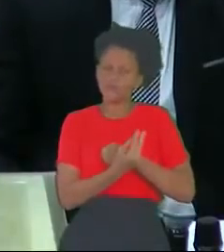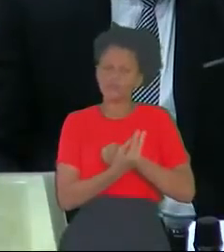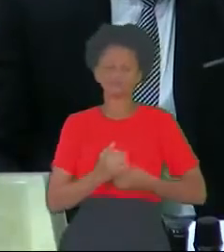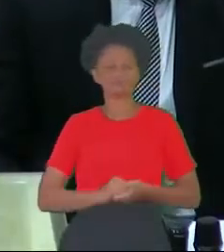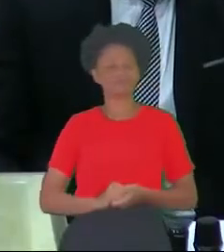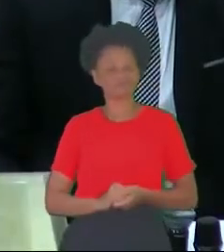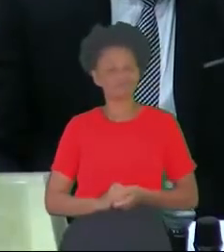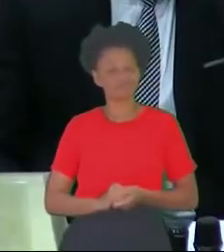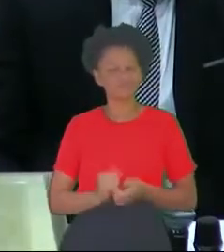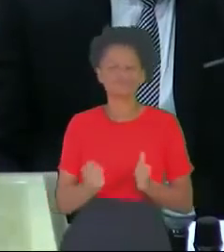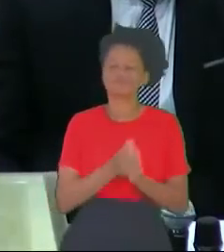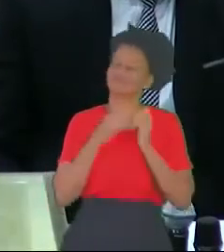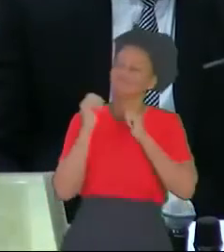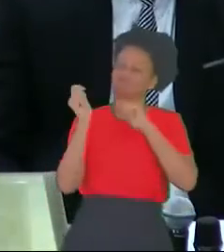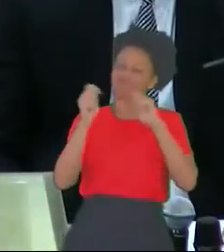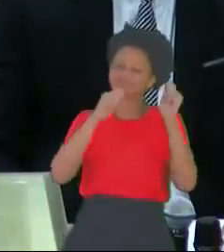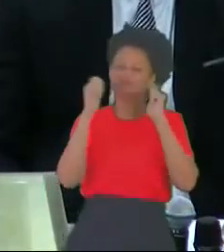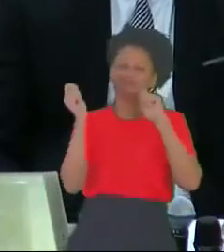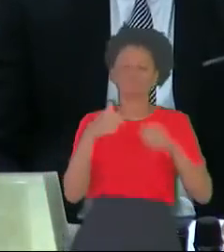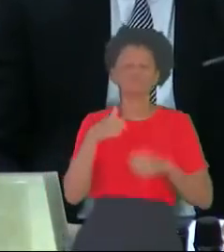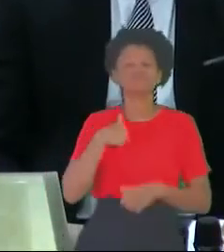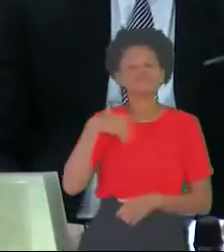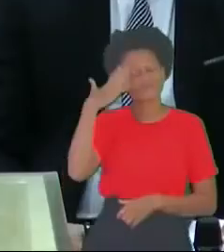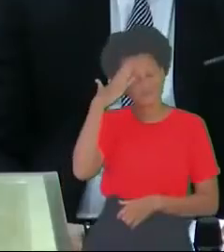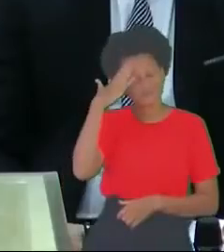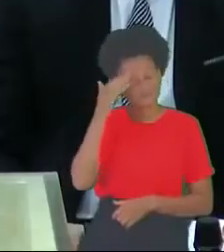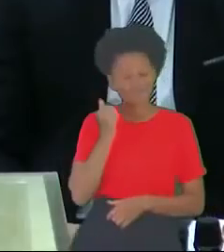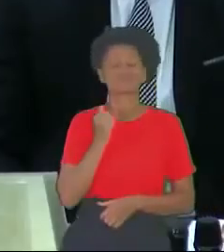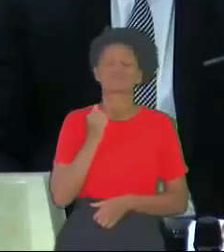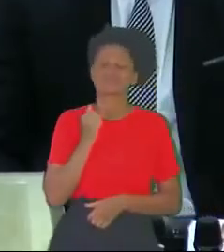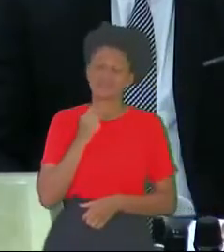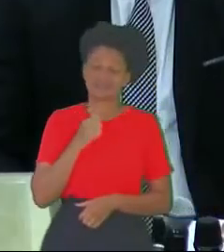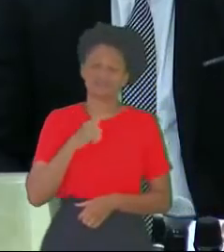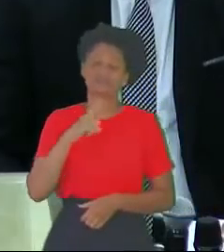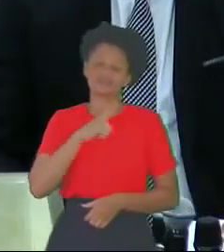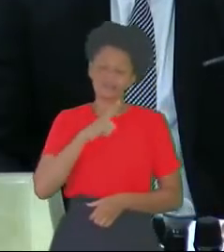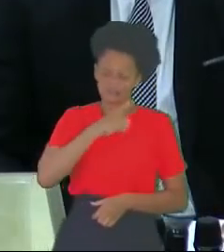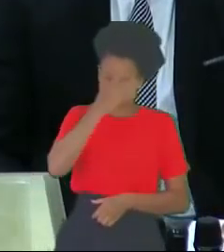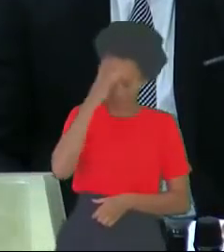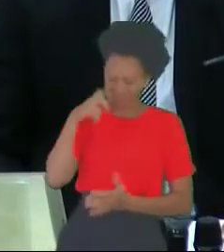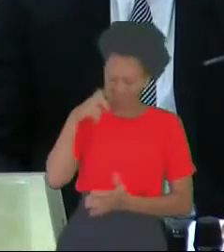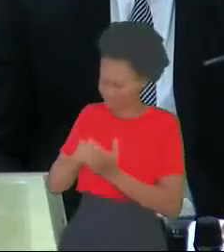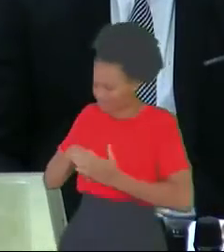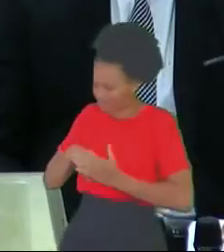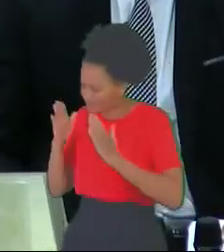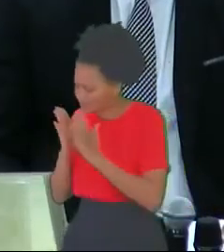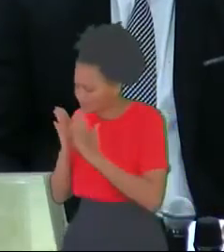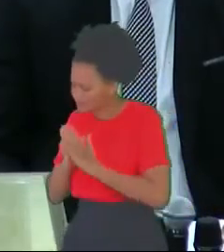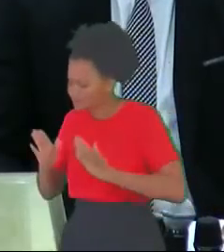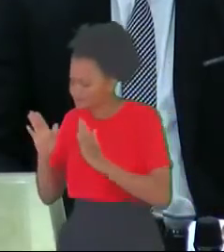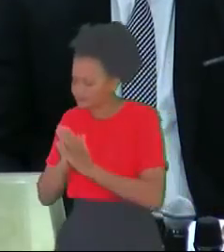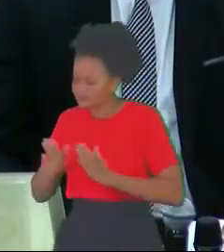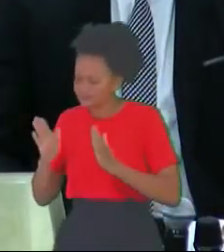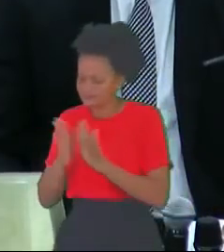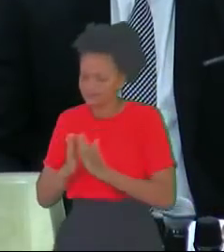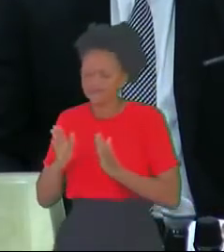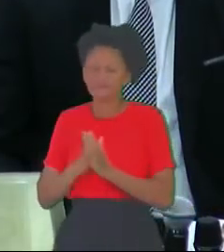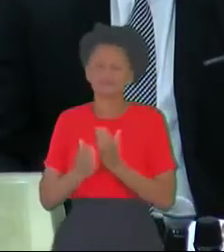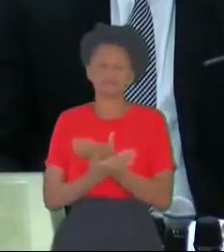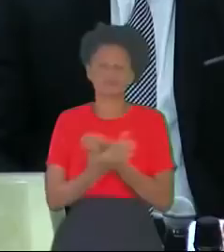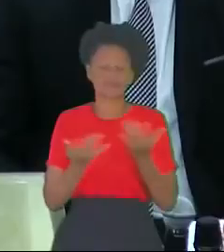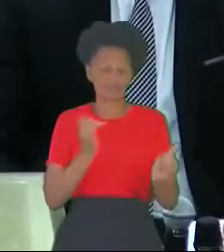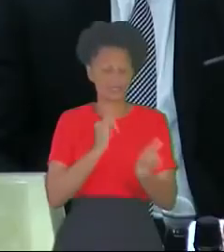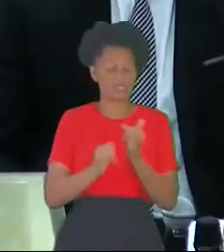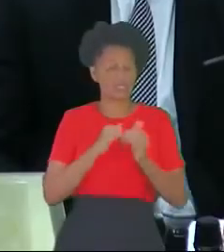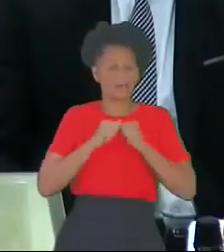Aleluia. Eu sei que tem gente aqui velando em oração. Eu sei que tem gente aí onde chega esse, a internet